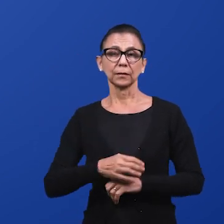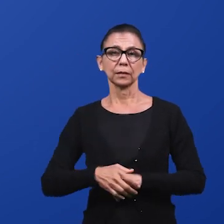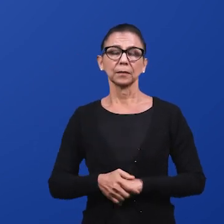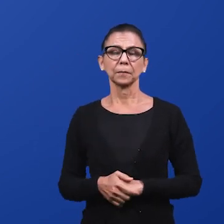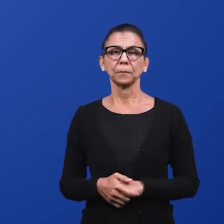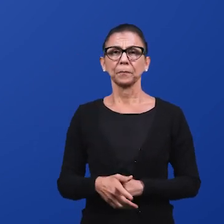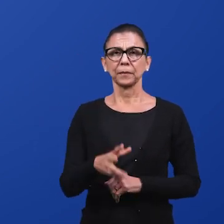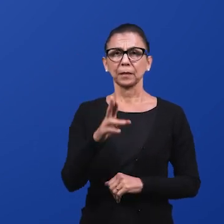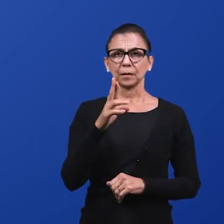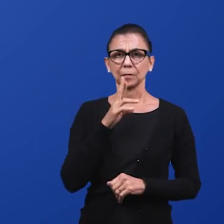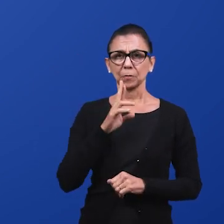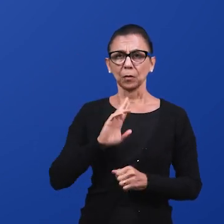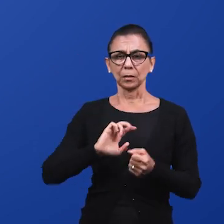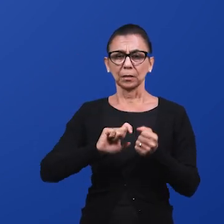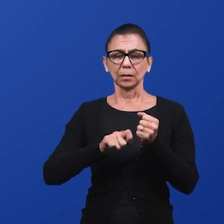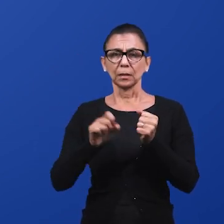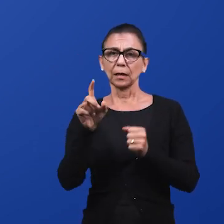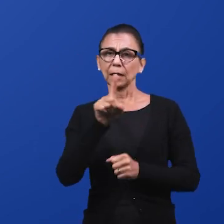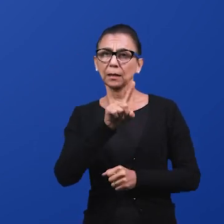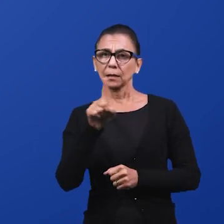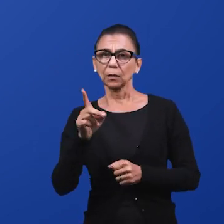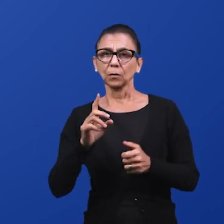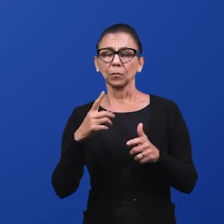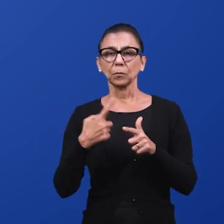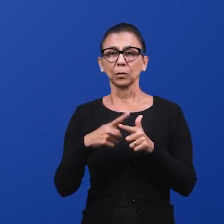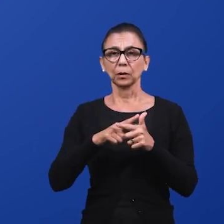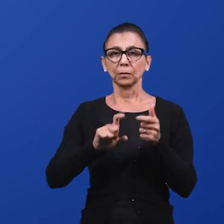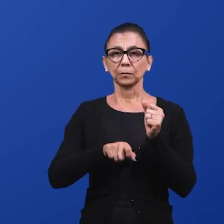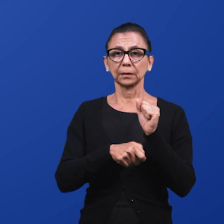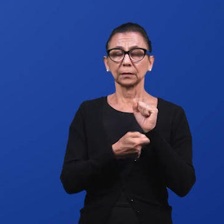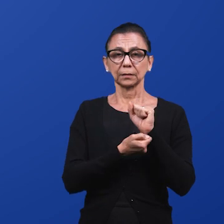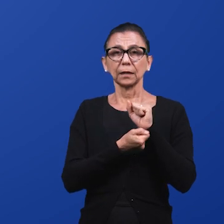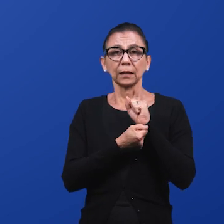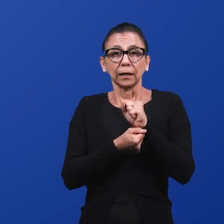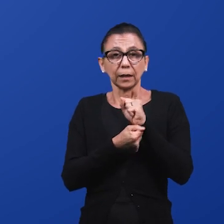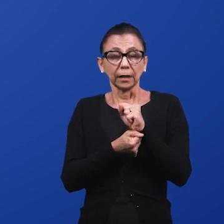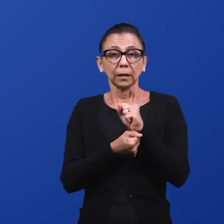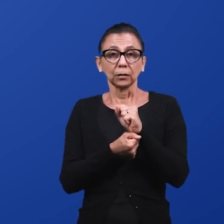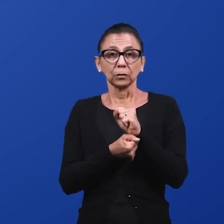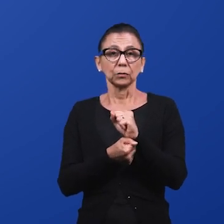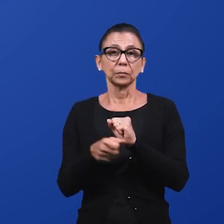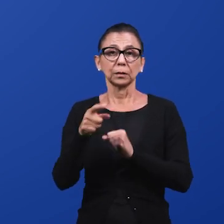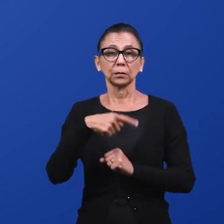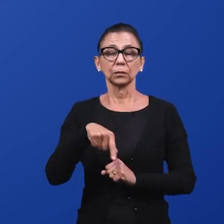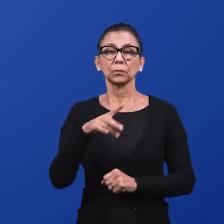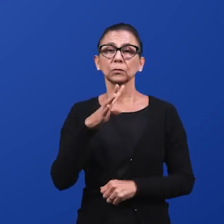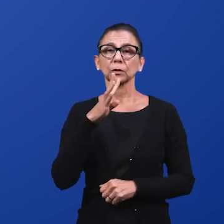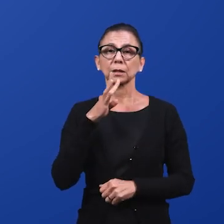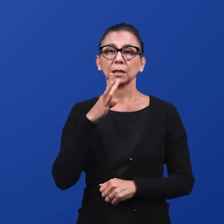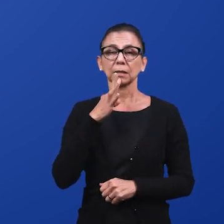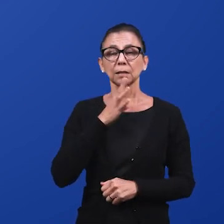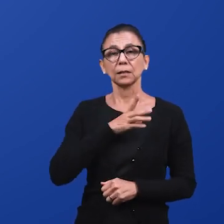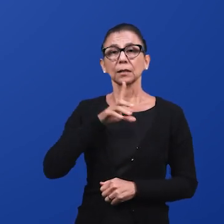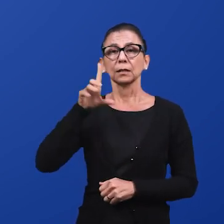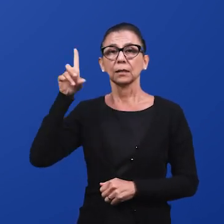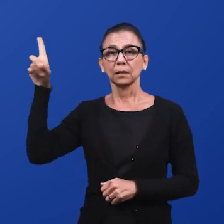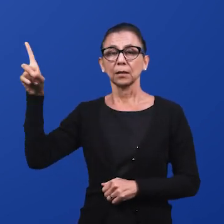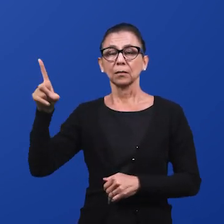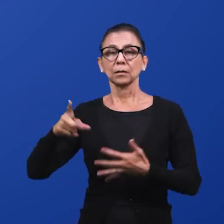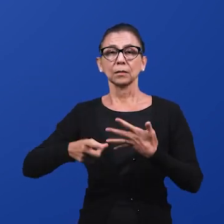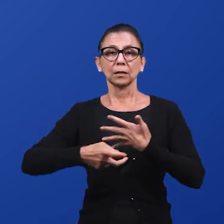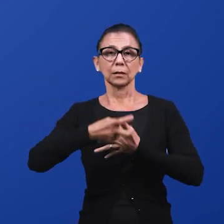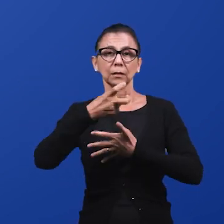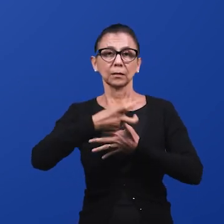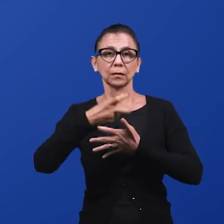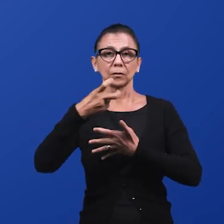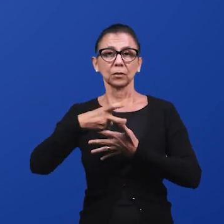ele é um segredo, e esse segredo só é revelado por Deus. E para que o homem conheça esses segredos, ele precisa estar na 5ª medida,